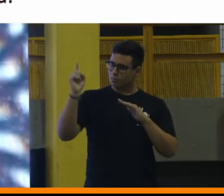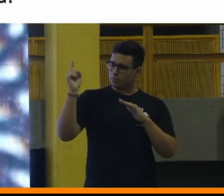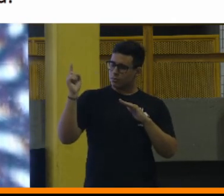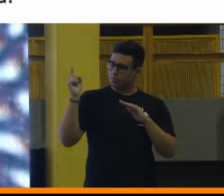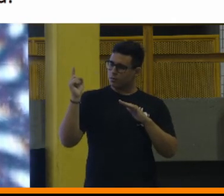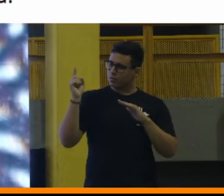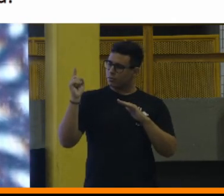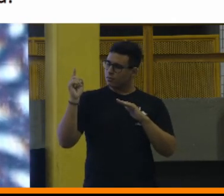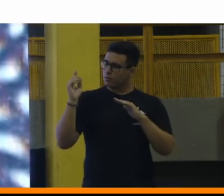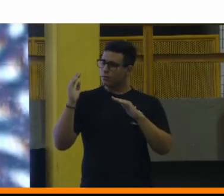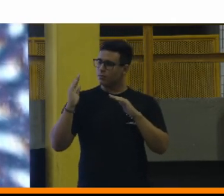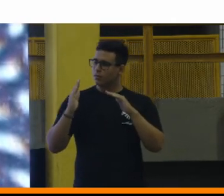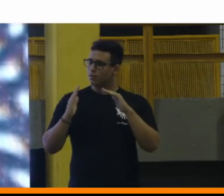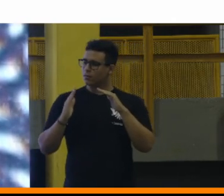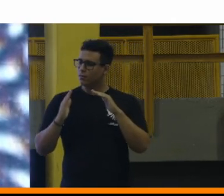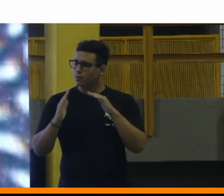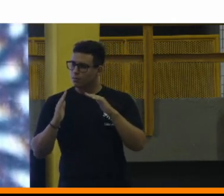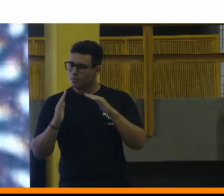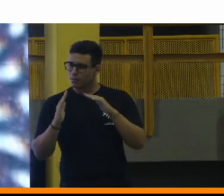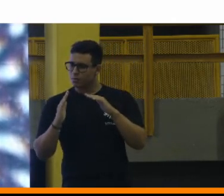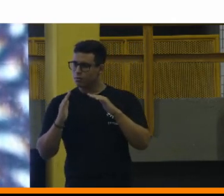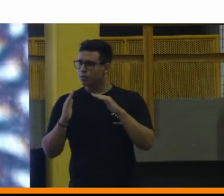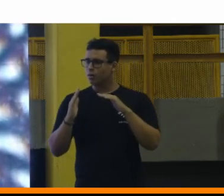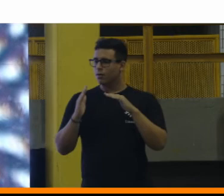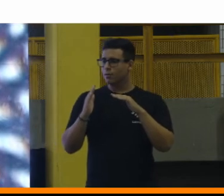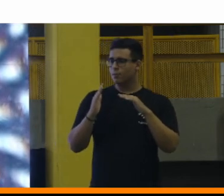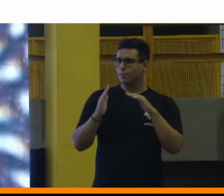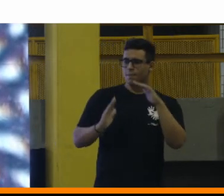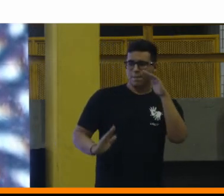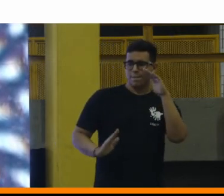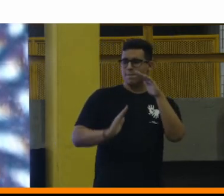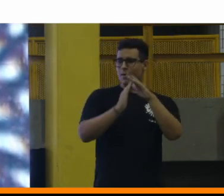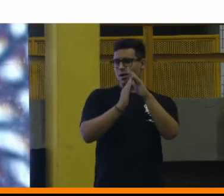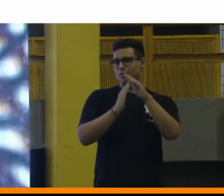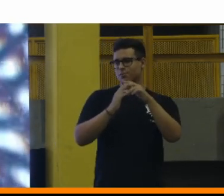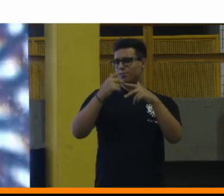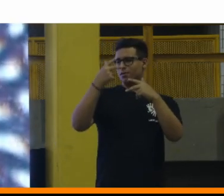igual àquele que foi abandonada. Está aqui.